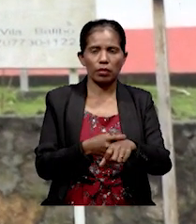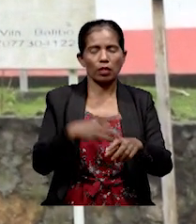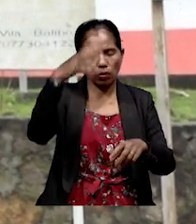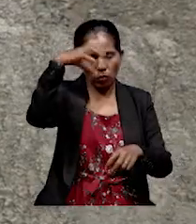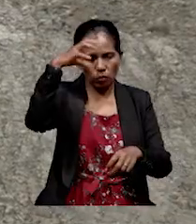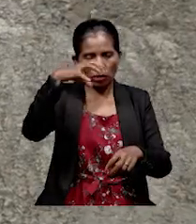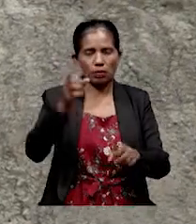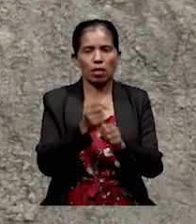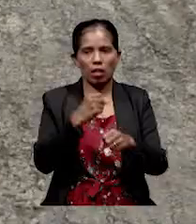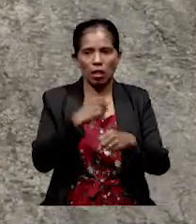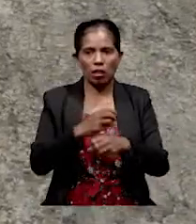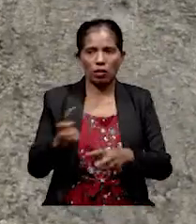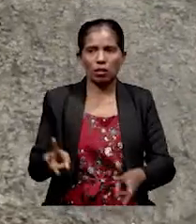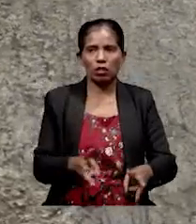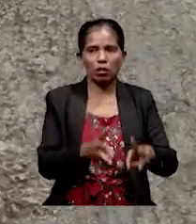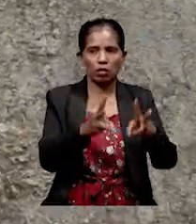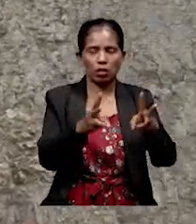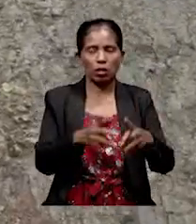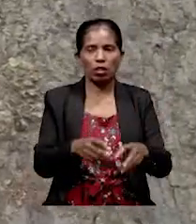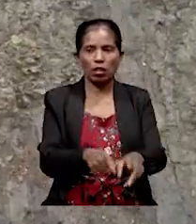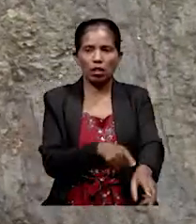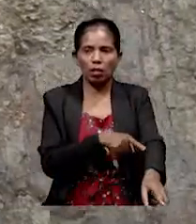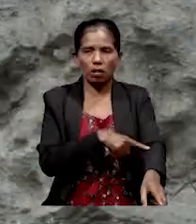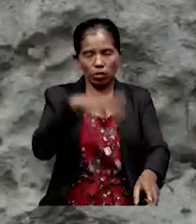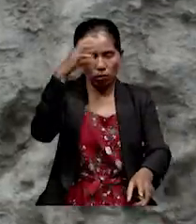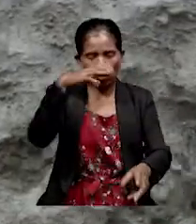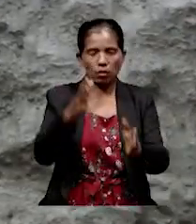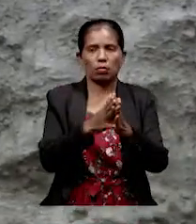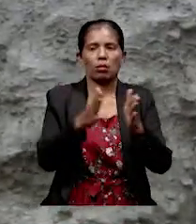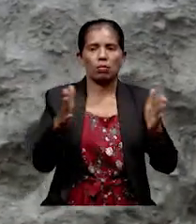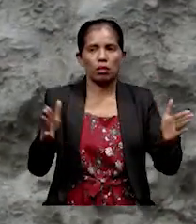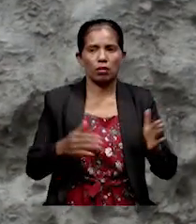maka udan nebe maka narok, depois udan bot, nebe